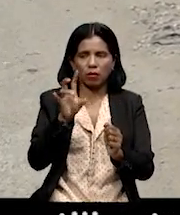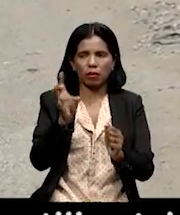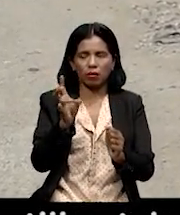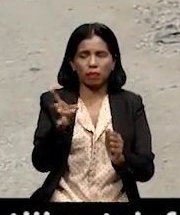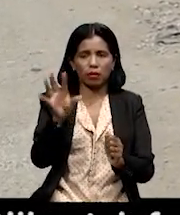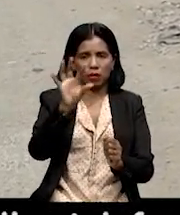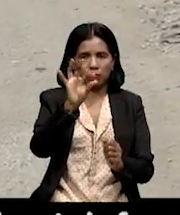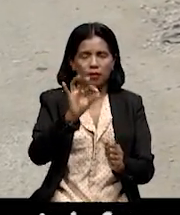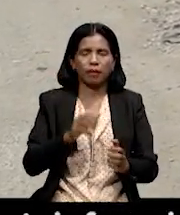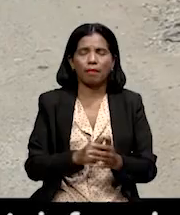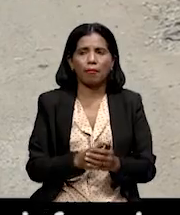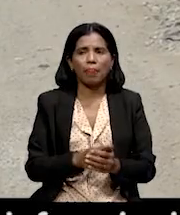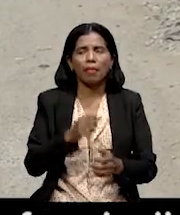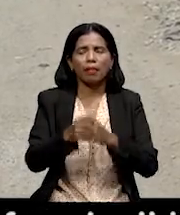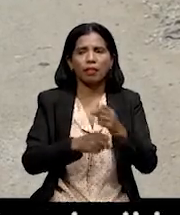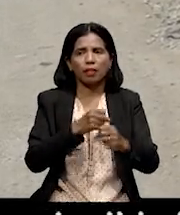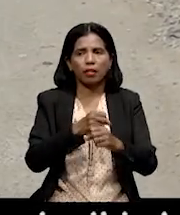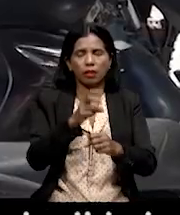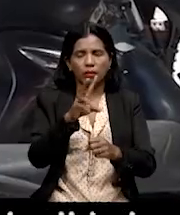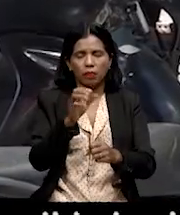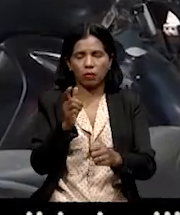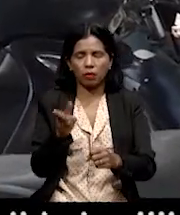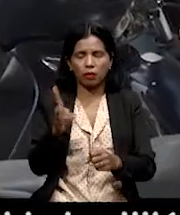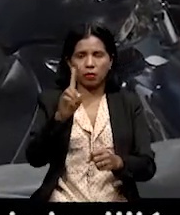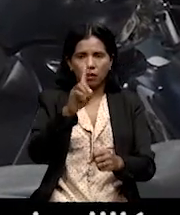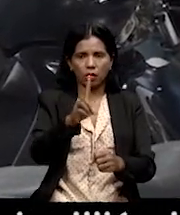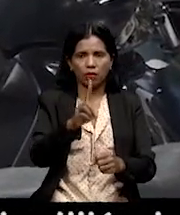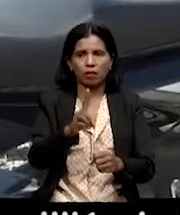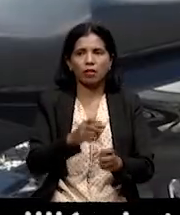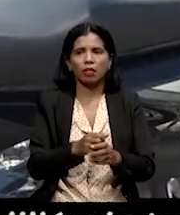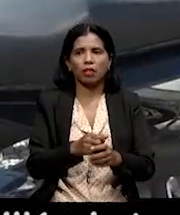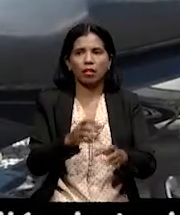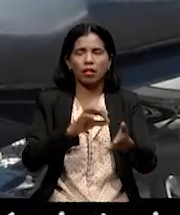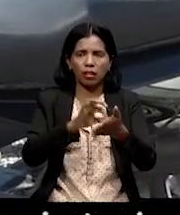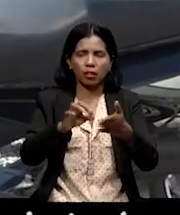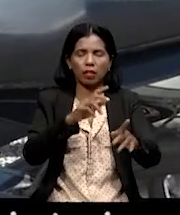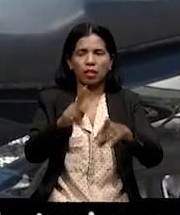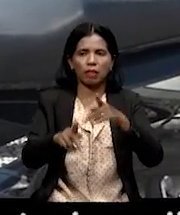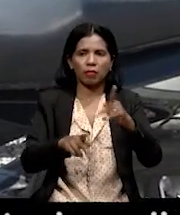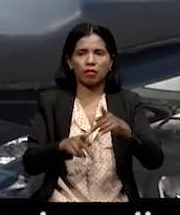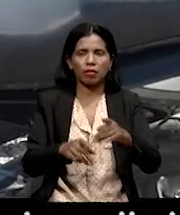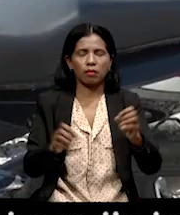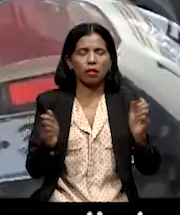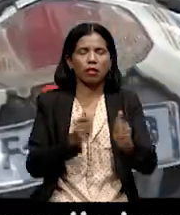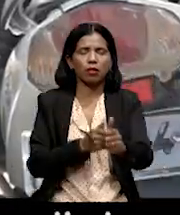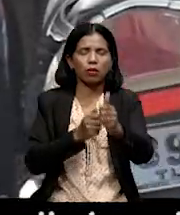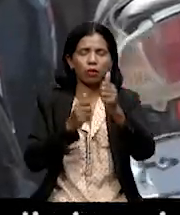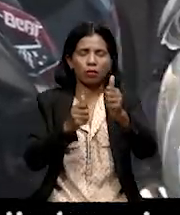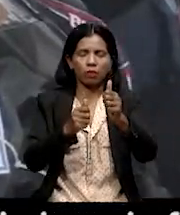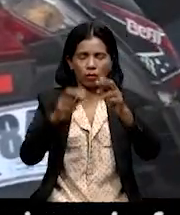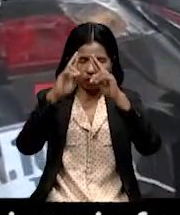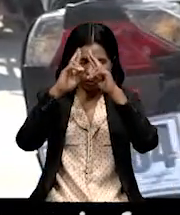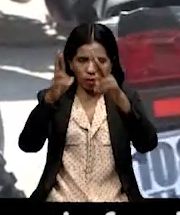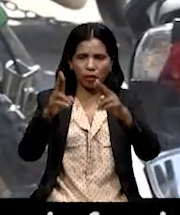Além de ne, durante tinen ringrua ronu sing ida, trânsito dele mos registra e mesir nebe comete infração hanesan lalore